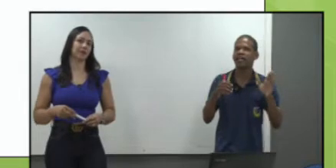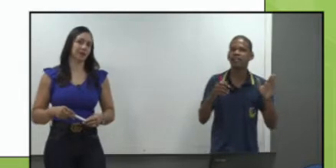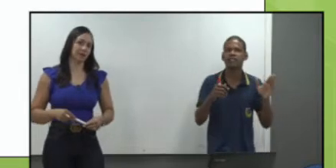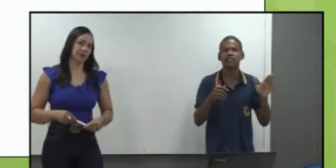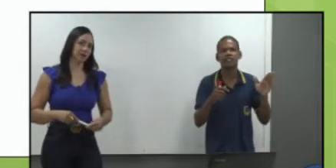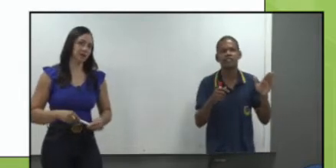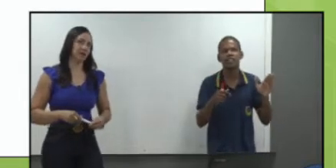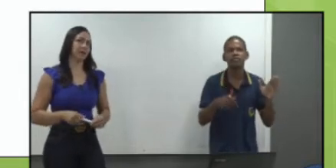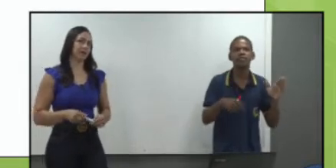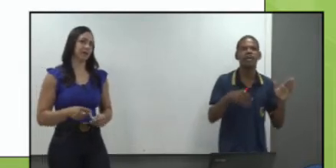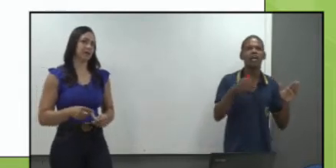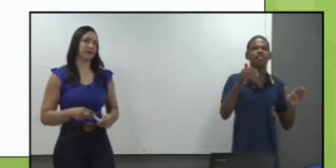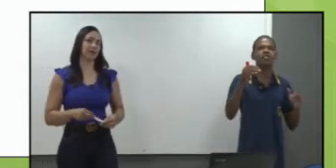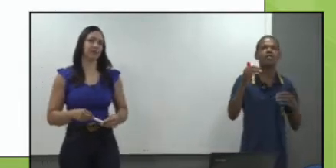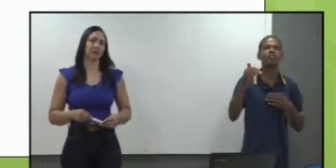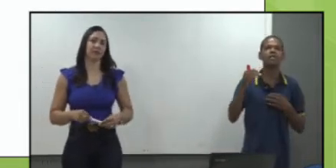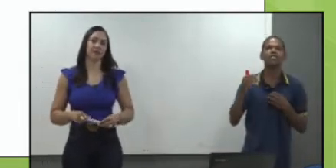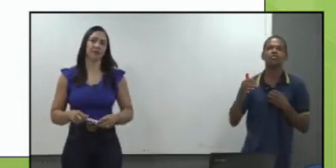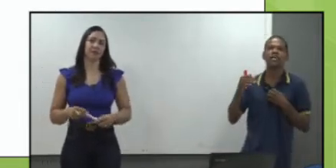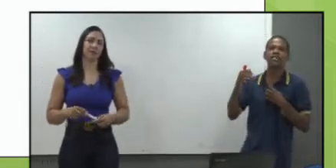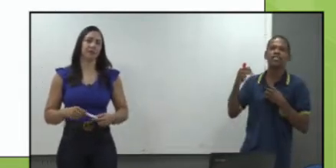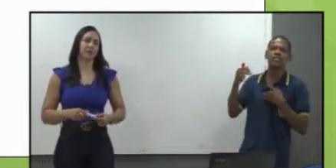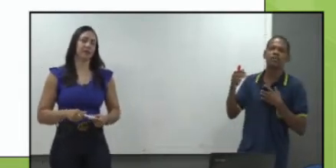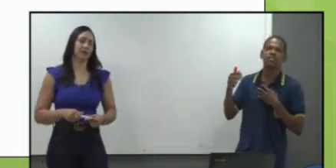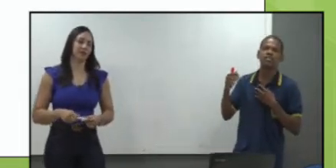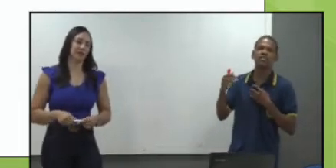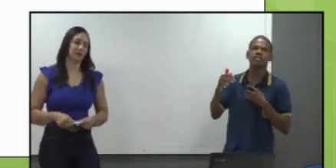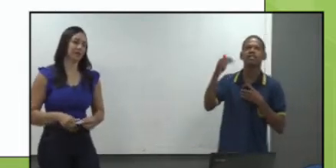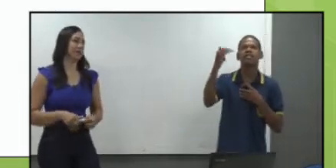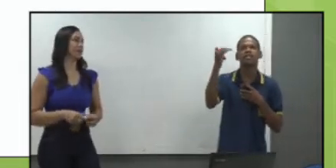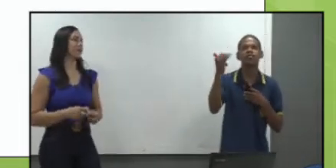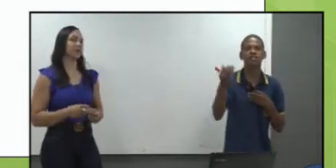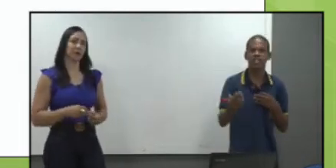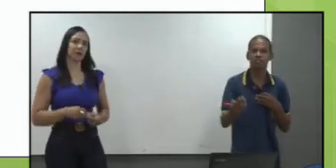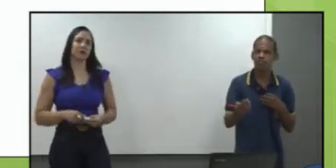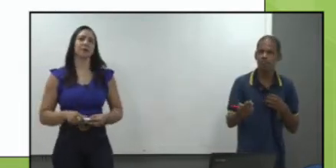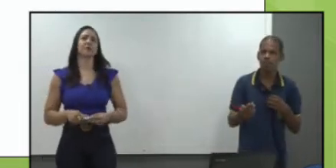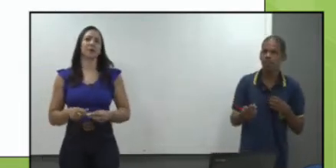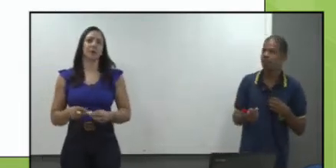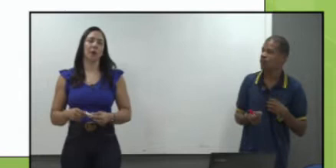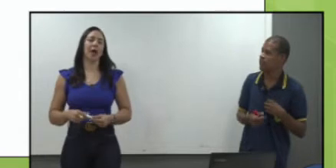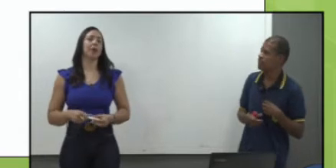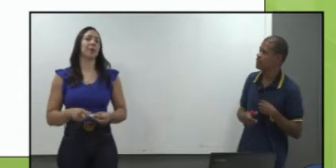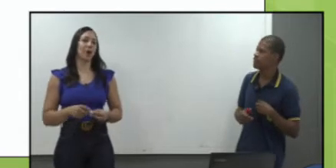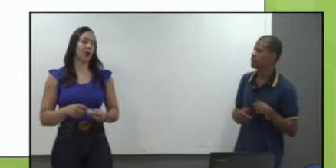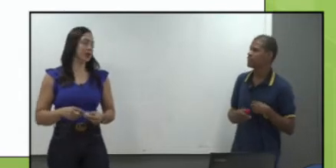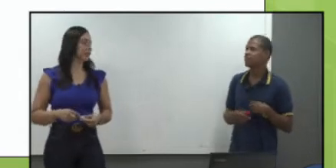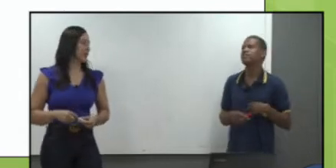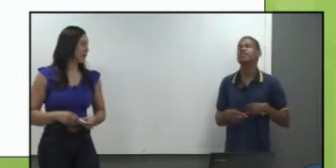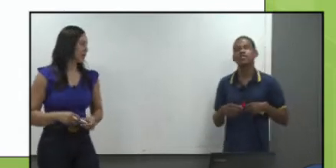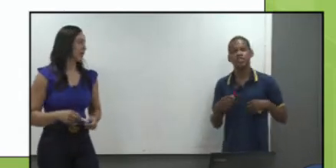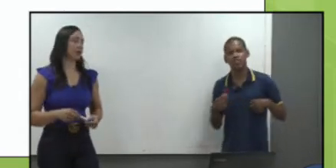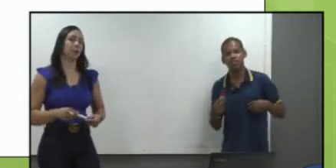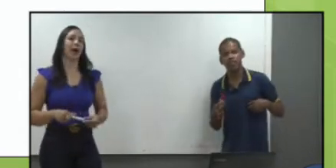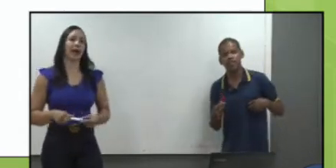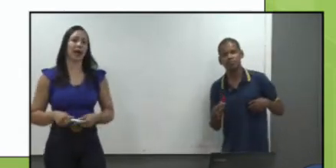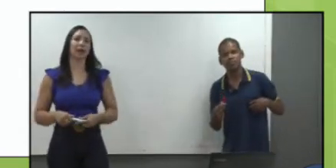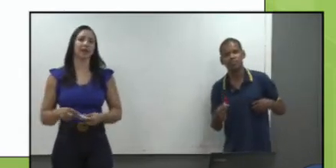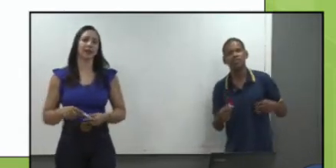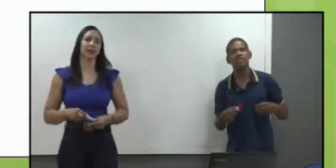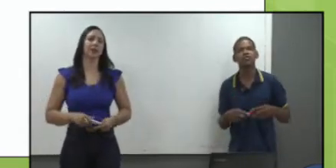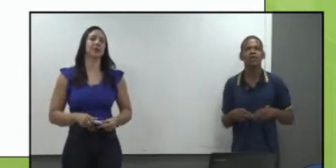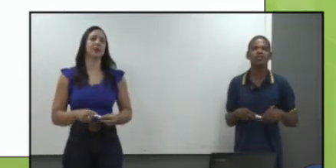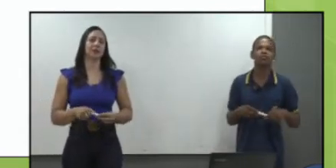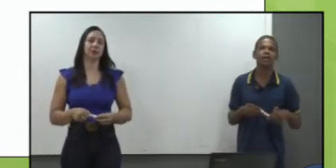mais da crença, certo? A gente tem alguns exemplos das danças brasileiras, que é o samba. O carimbó também. Isso, o